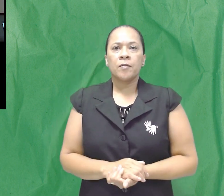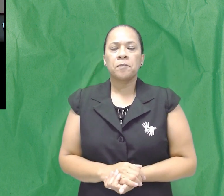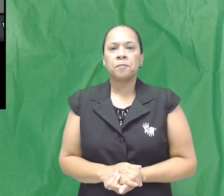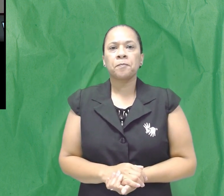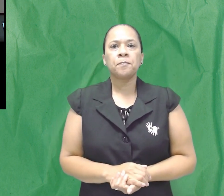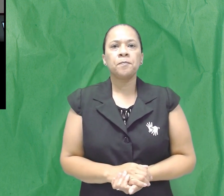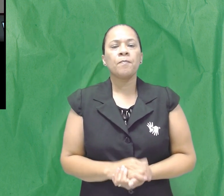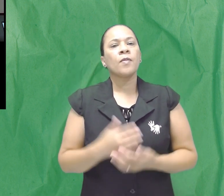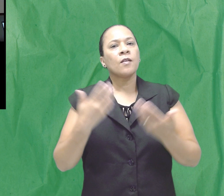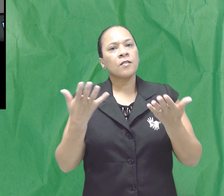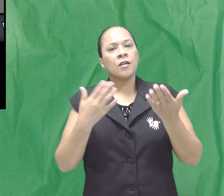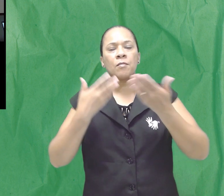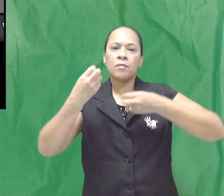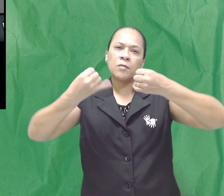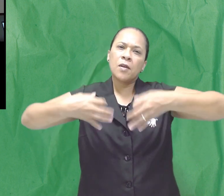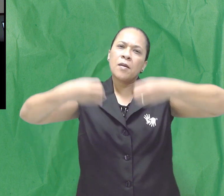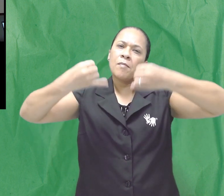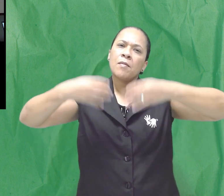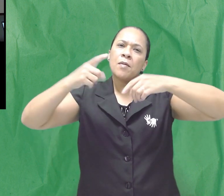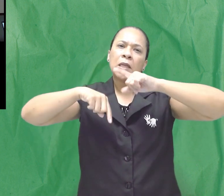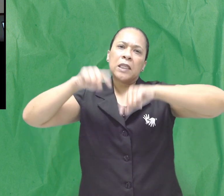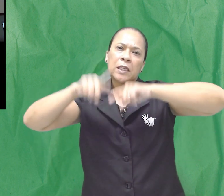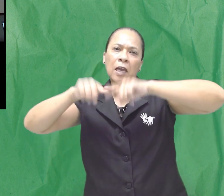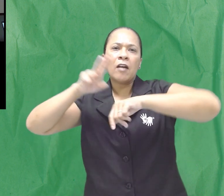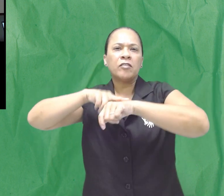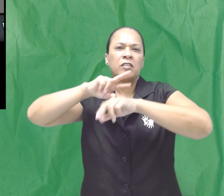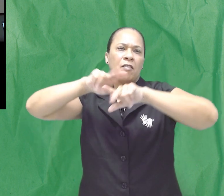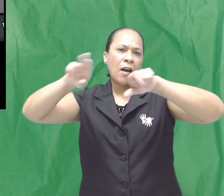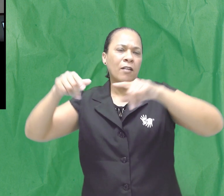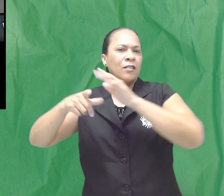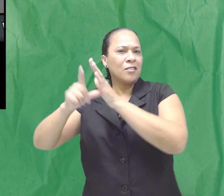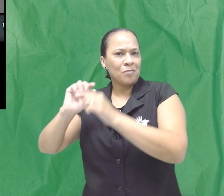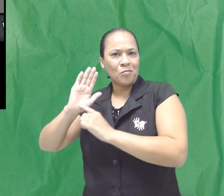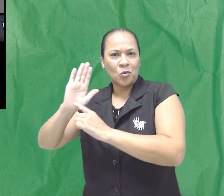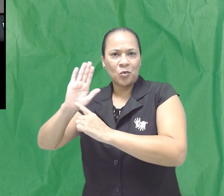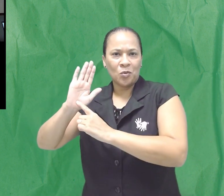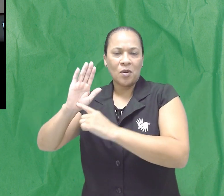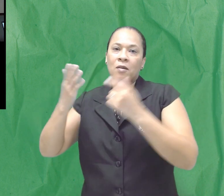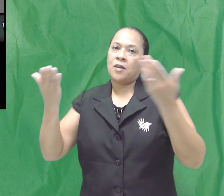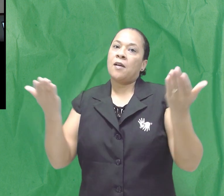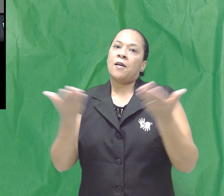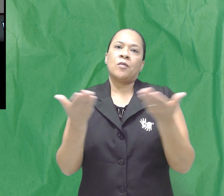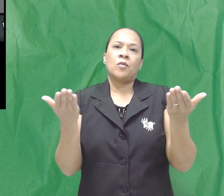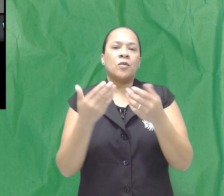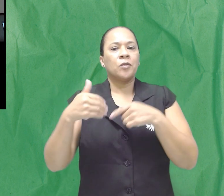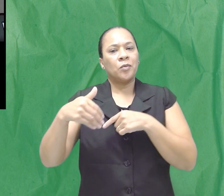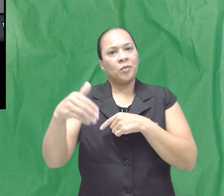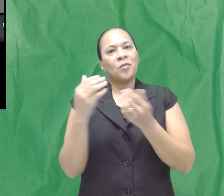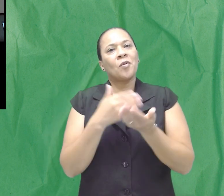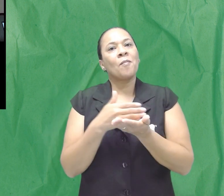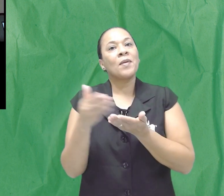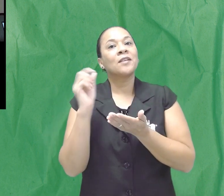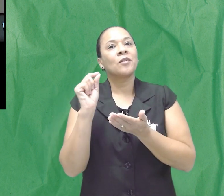que conversamos, né, sobre os equipamentos e vidrarias, nós vamos tratar agora da parte